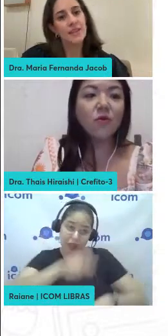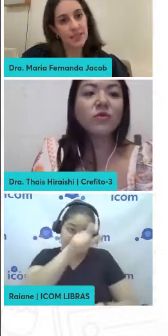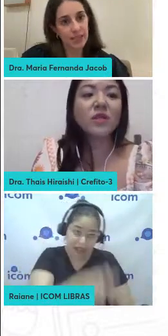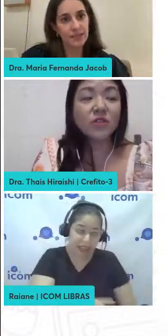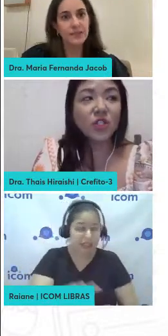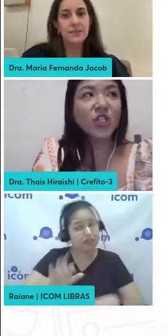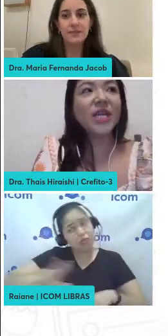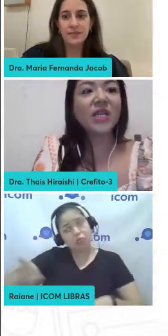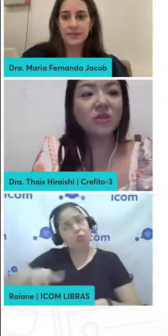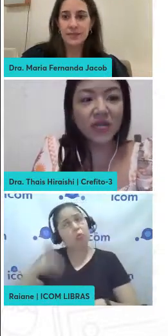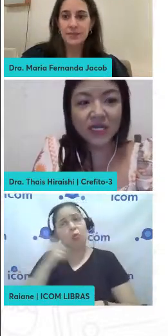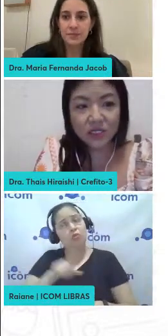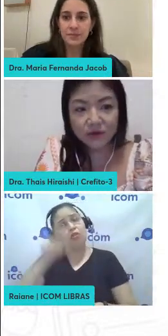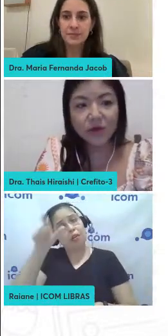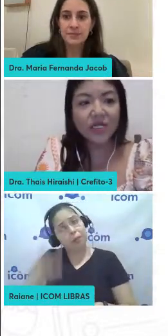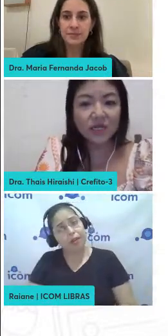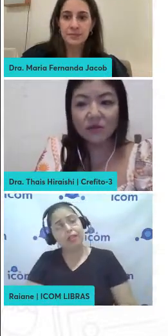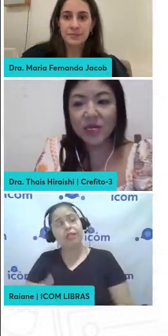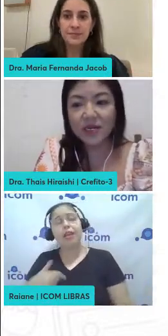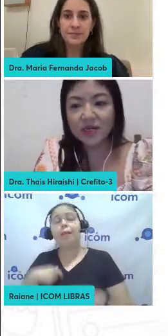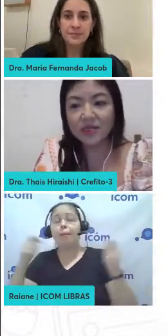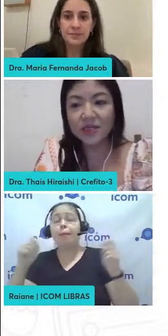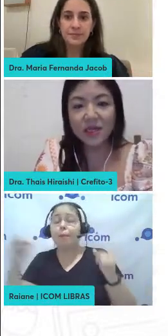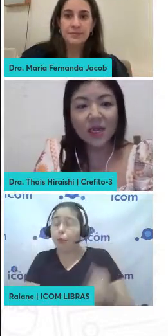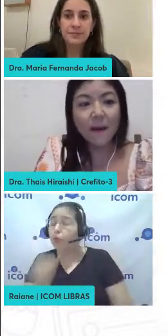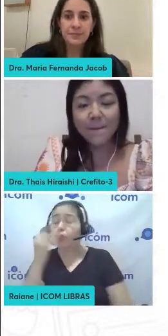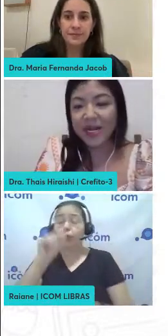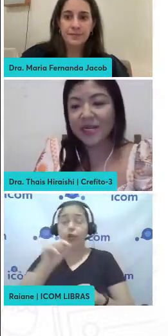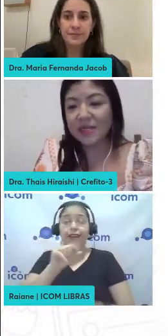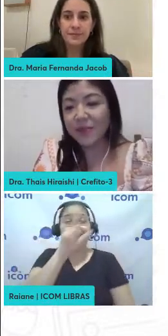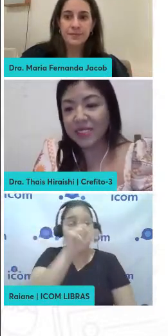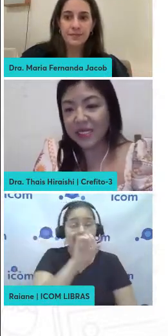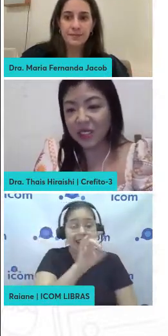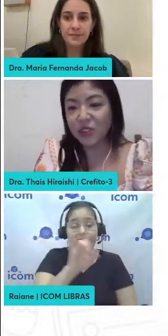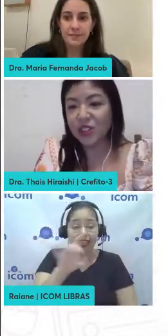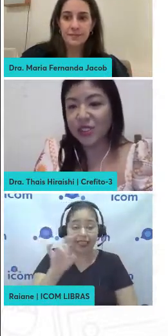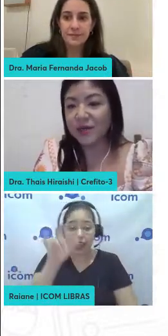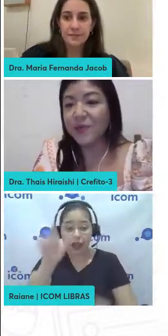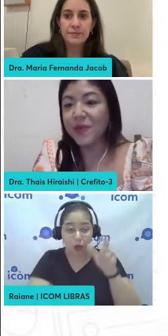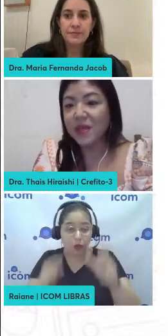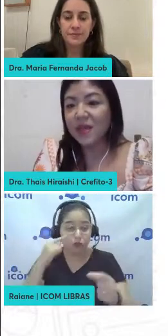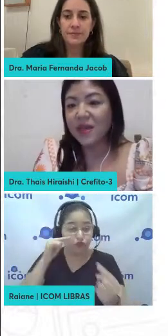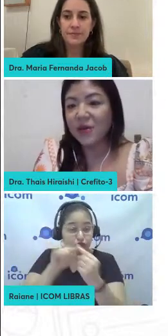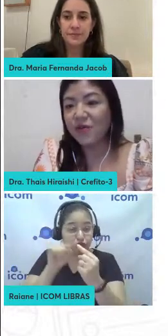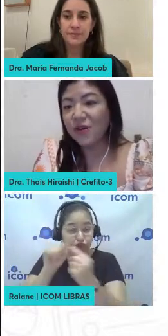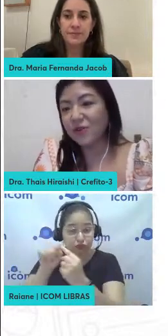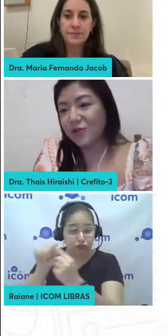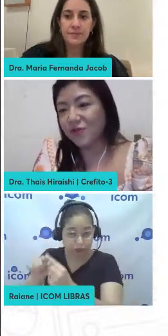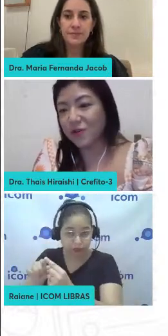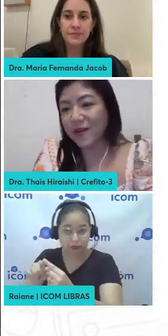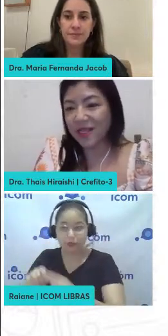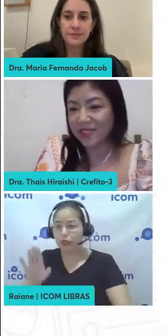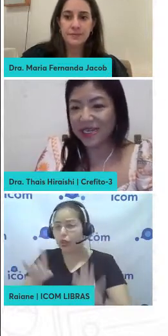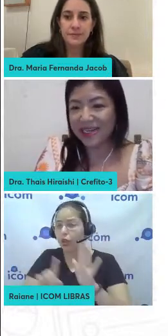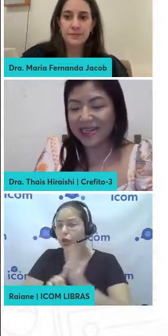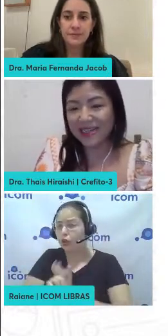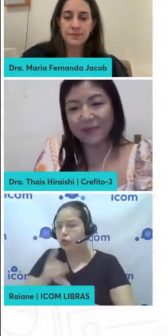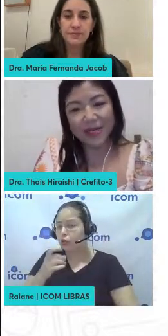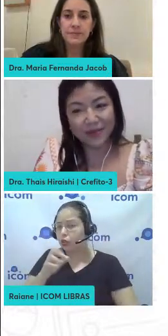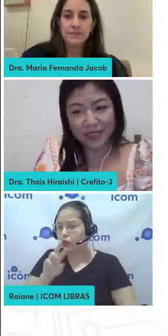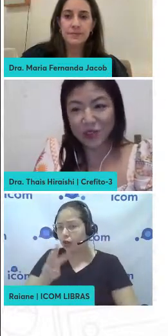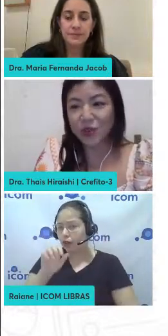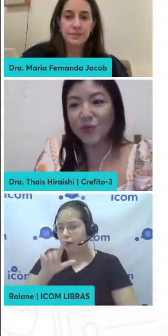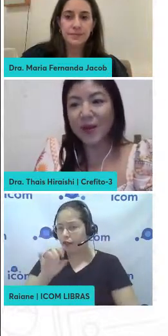para o outro, então a gente ter esse olhar individualizado para cada paciente, né? O Dr. Walter Lana,